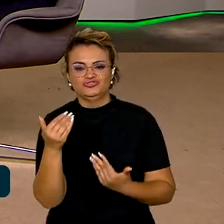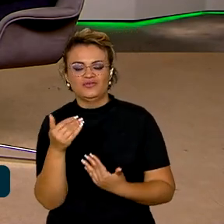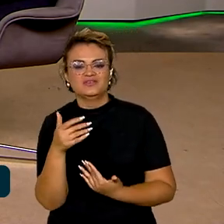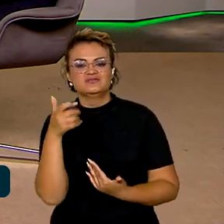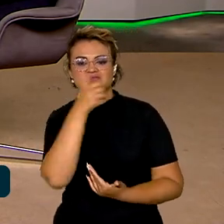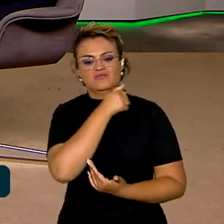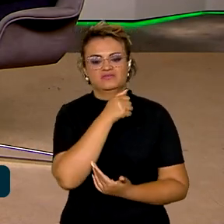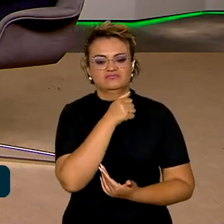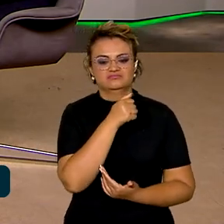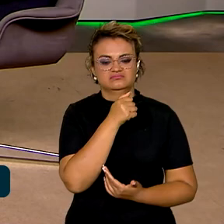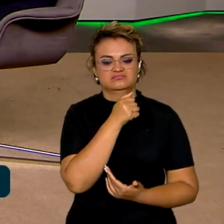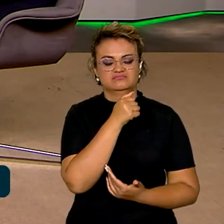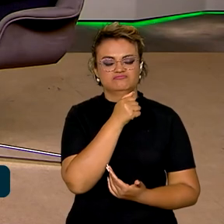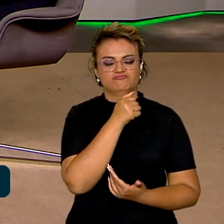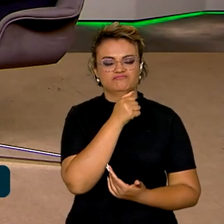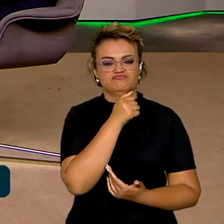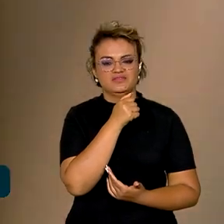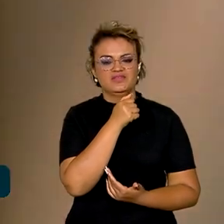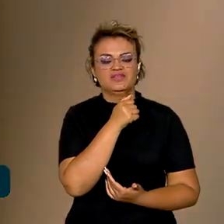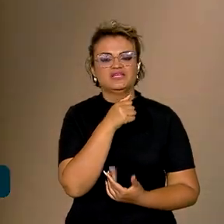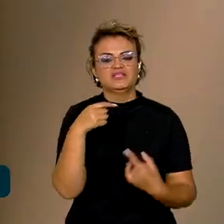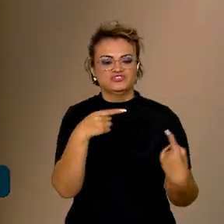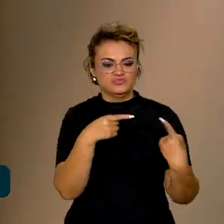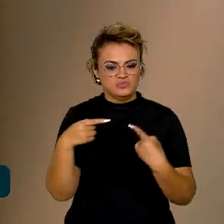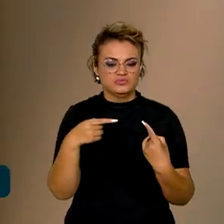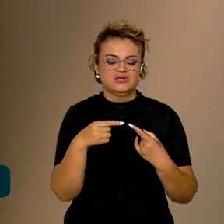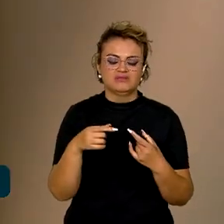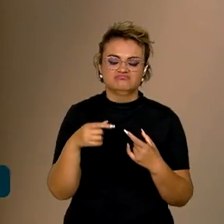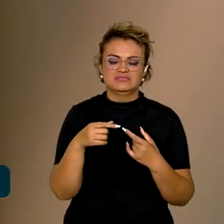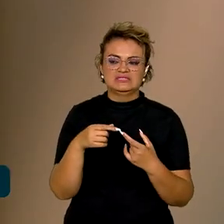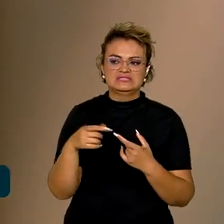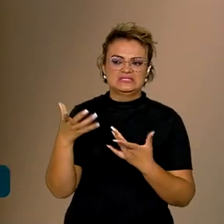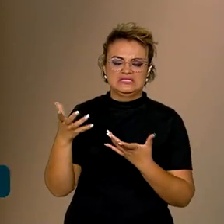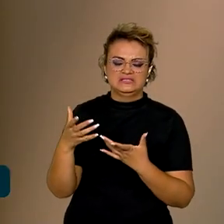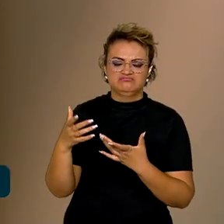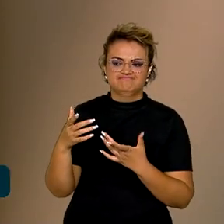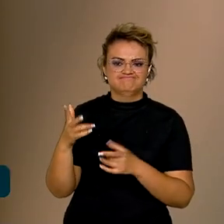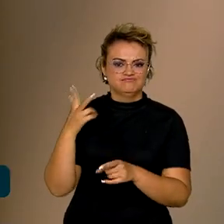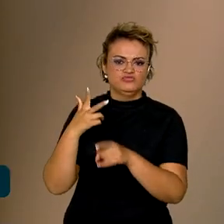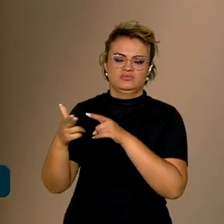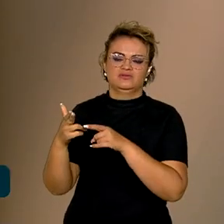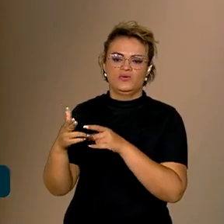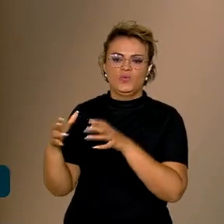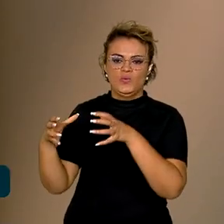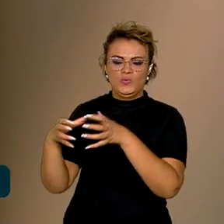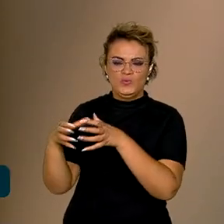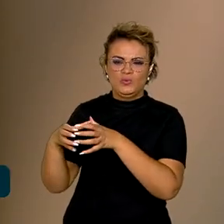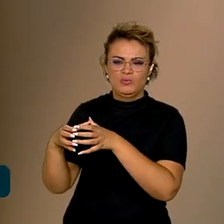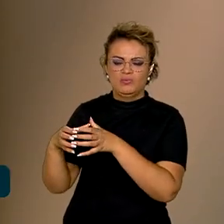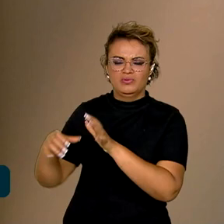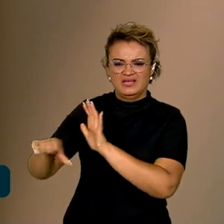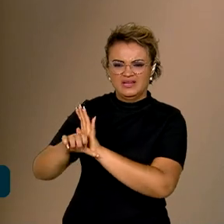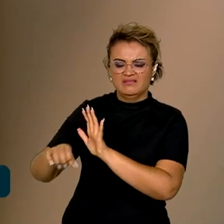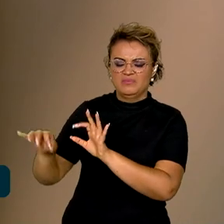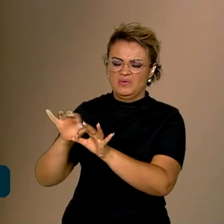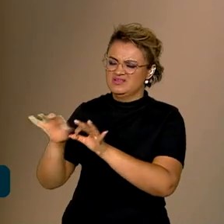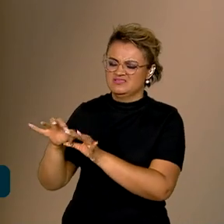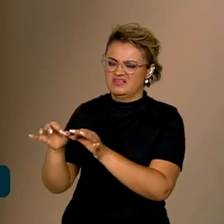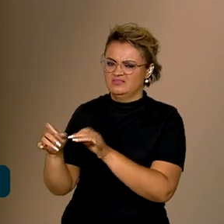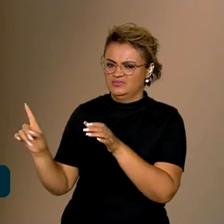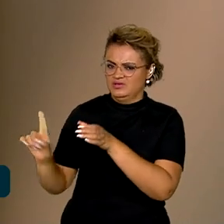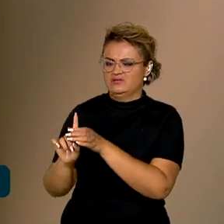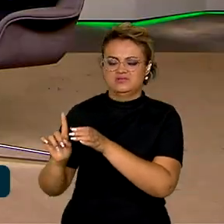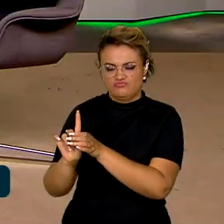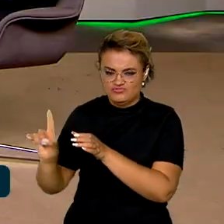juventude, resgatar e disputá-la com o crime organizado. A gente não quer perder a nossa juventude para a violência e para o crime